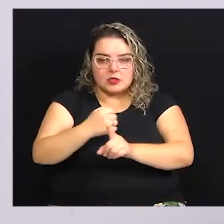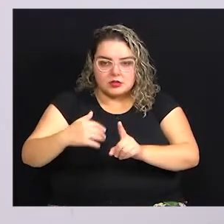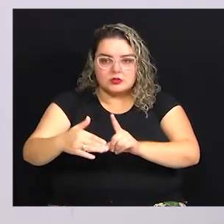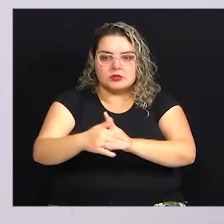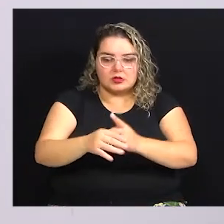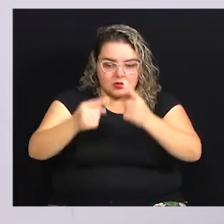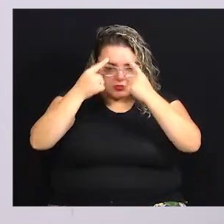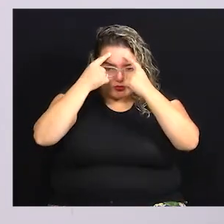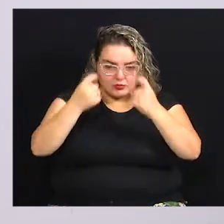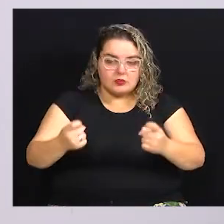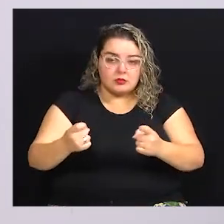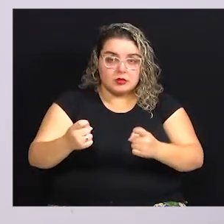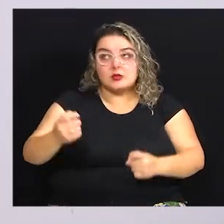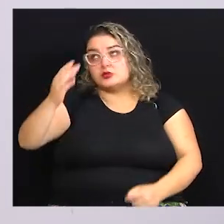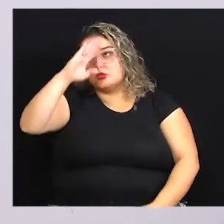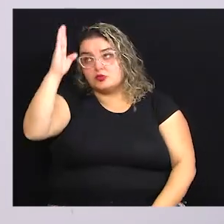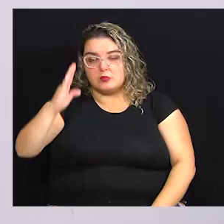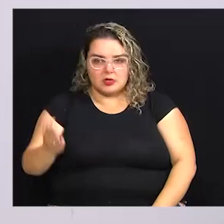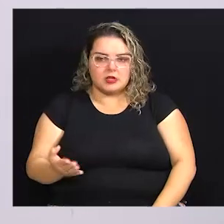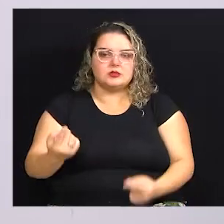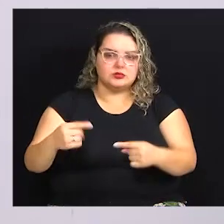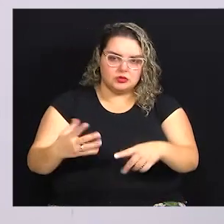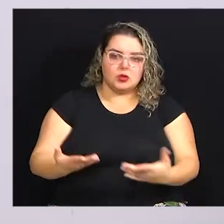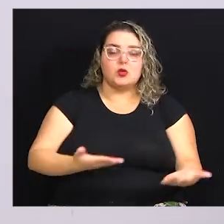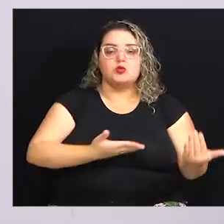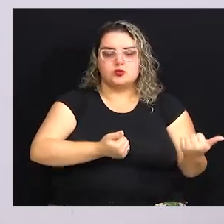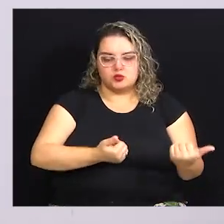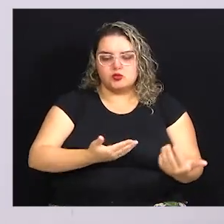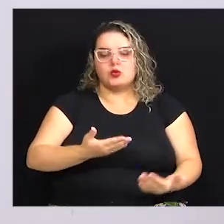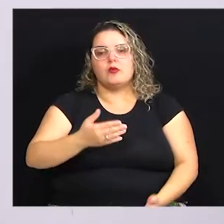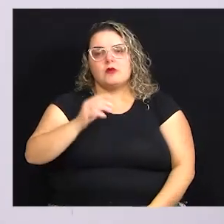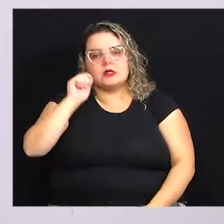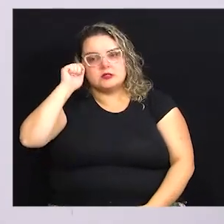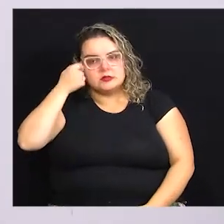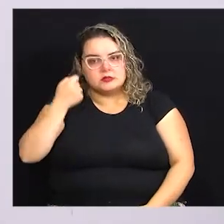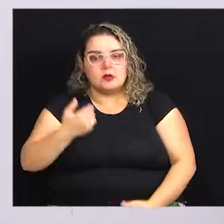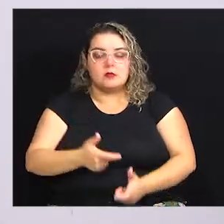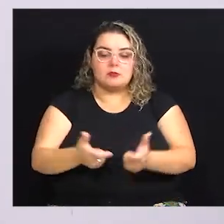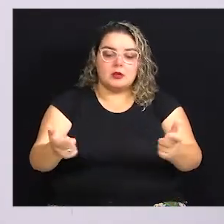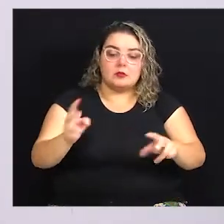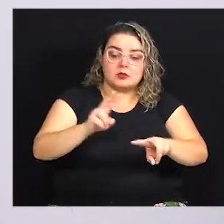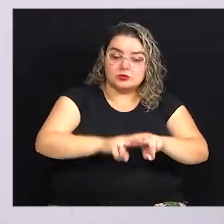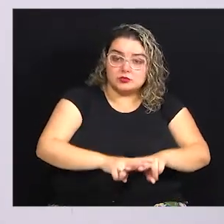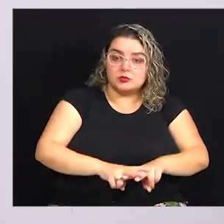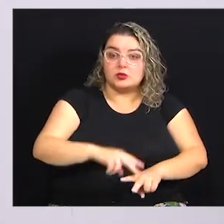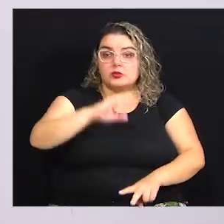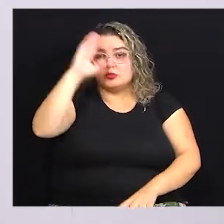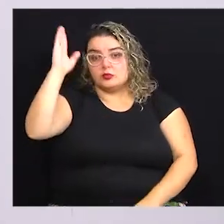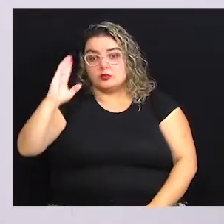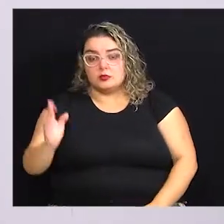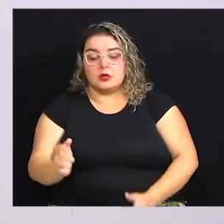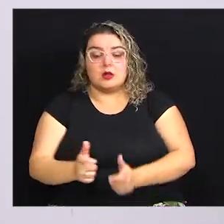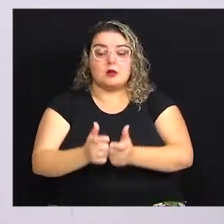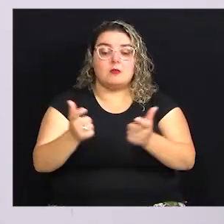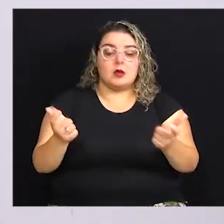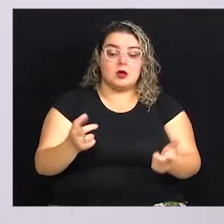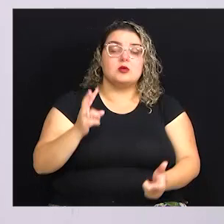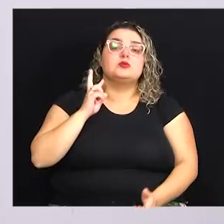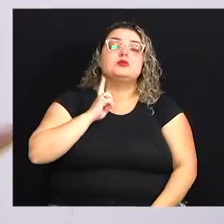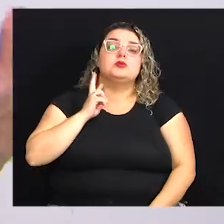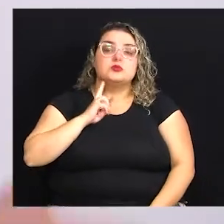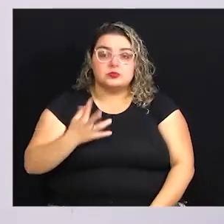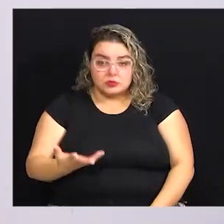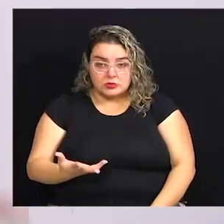na própria sociedade, seja violência do Estado. Não à toa, os jovens negros são a maioria dos encarcerados no Brasil, são a maioria